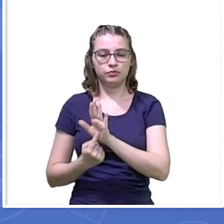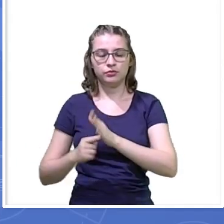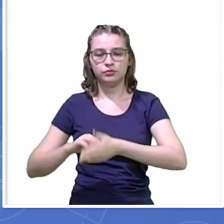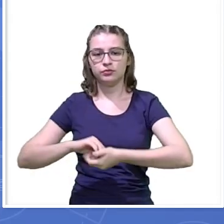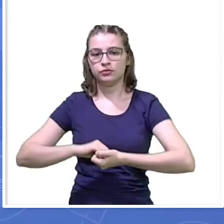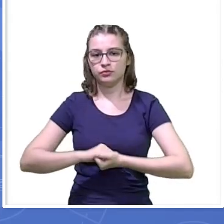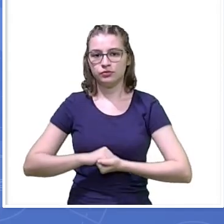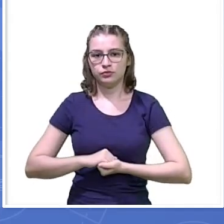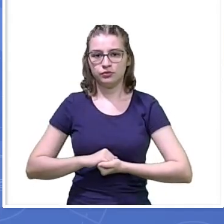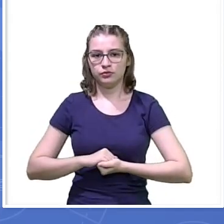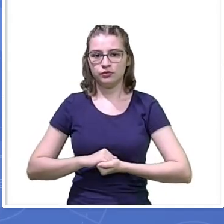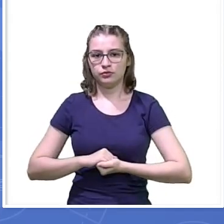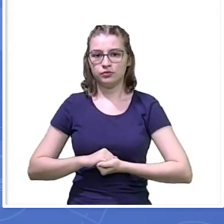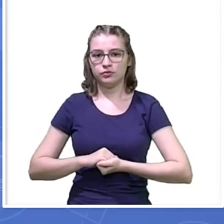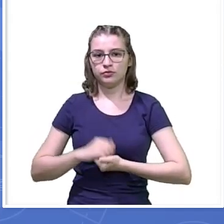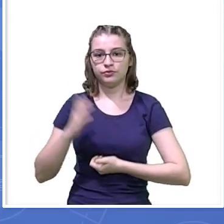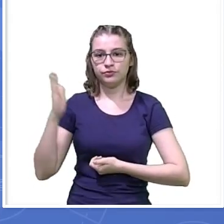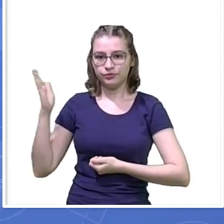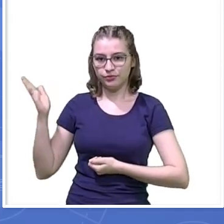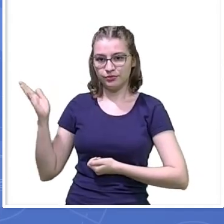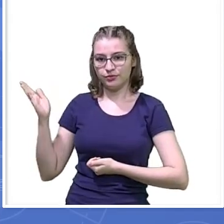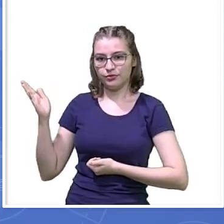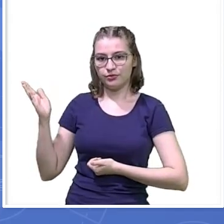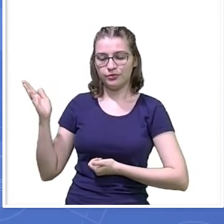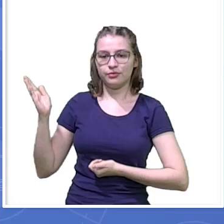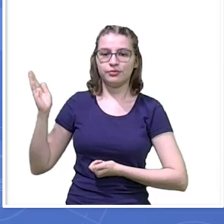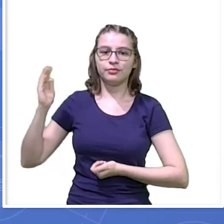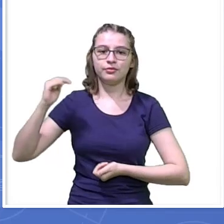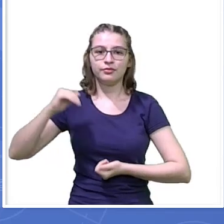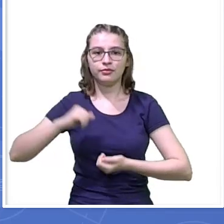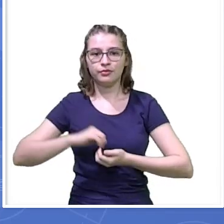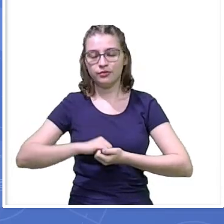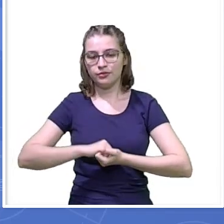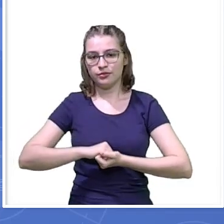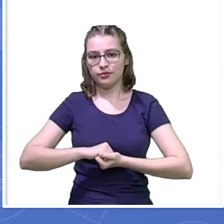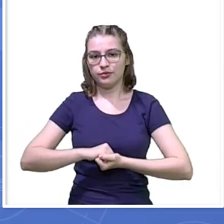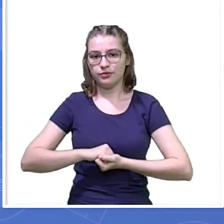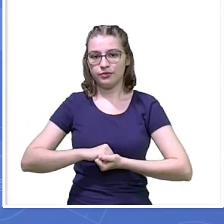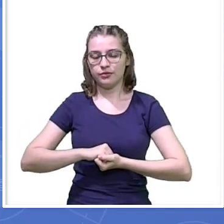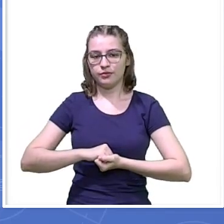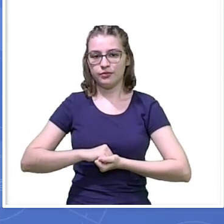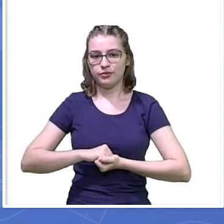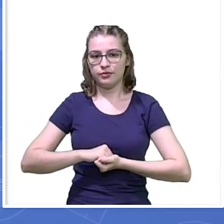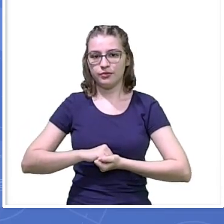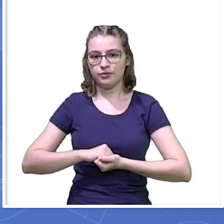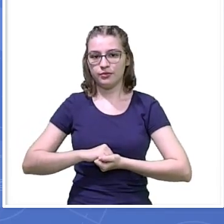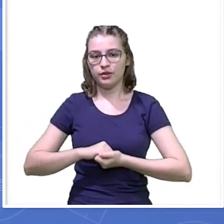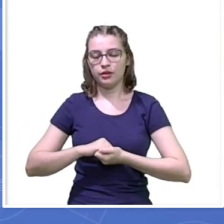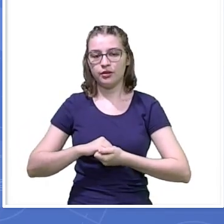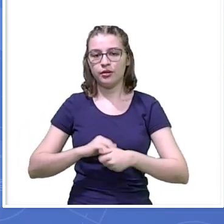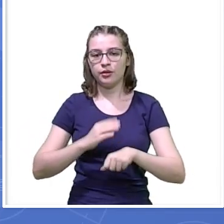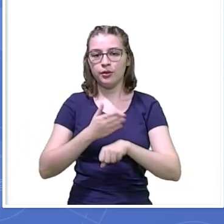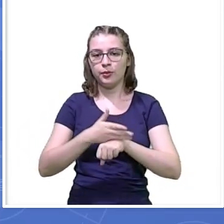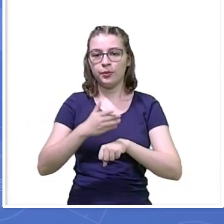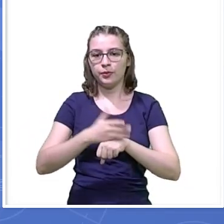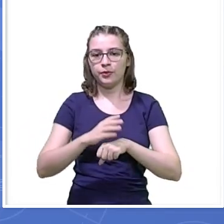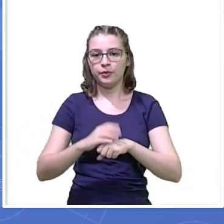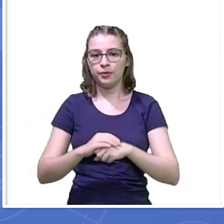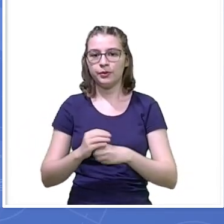Esse recurso, né? Essa área do site que mostra exatamente uma prática para